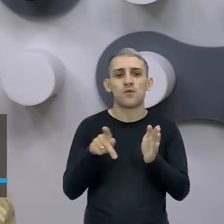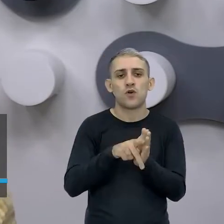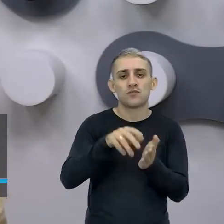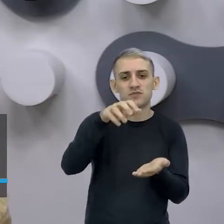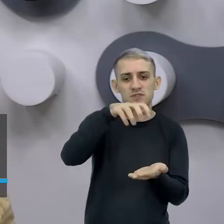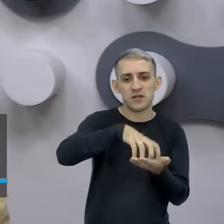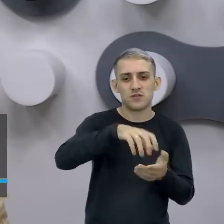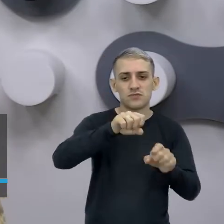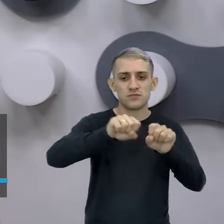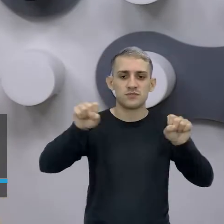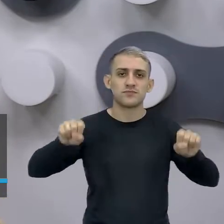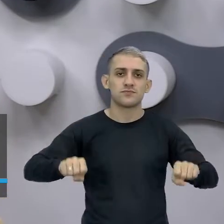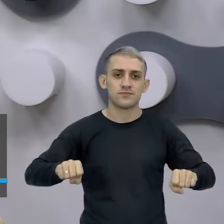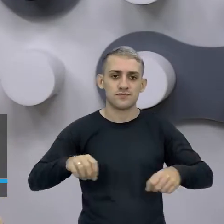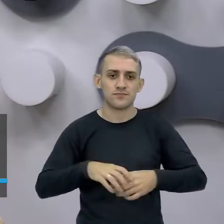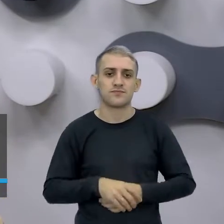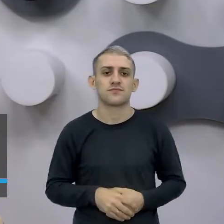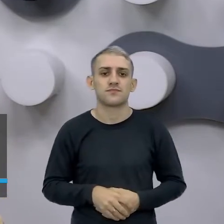do sistema.